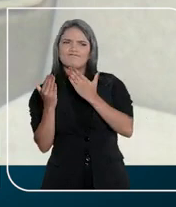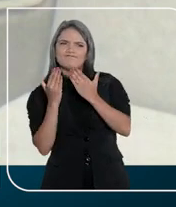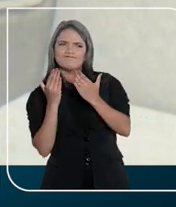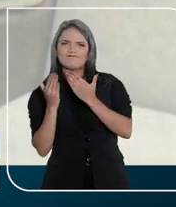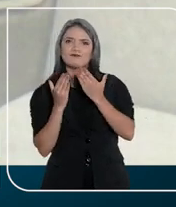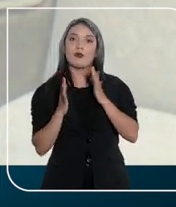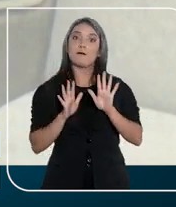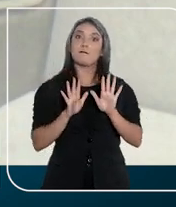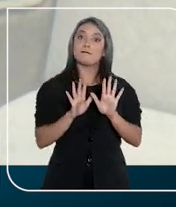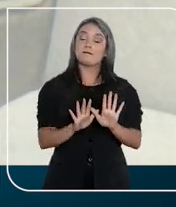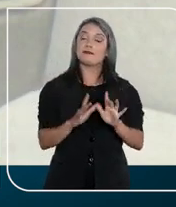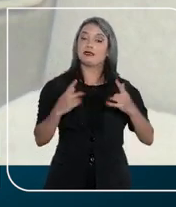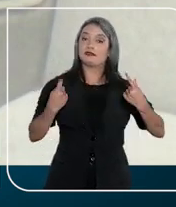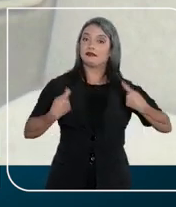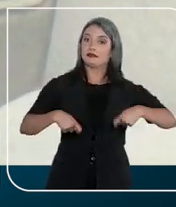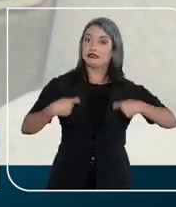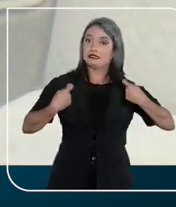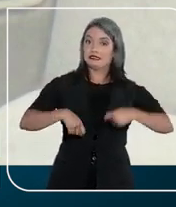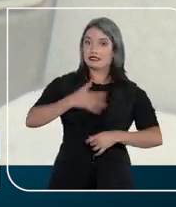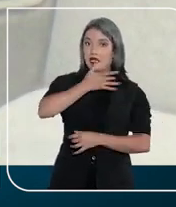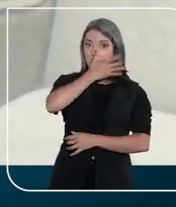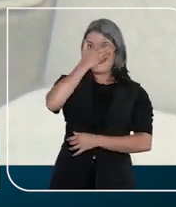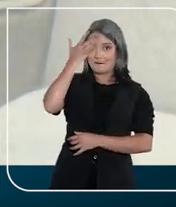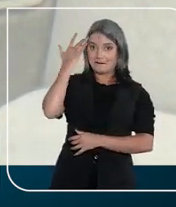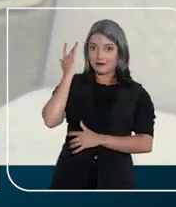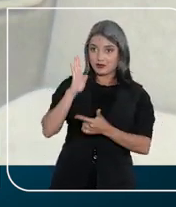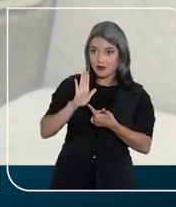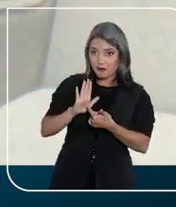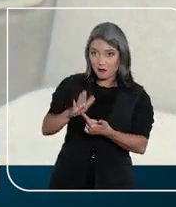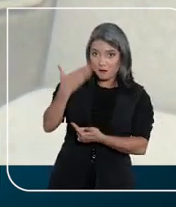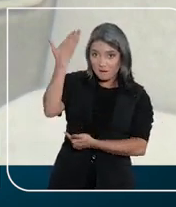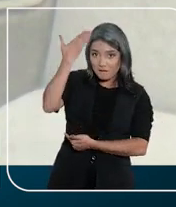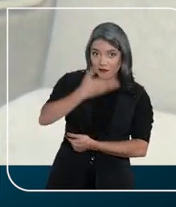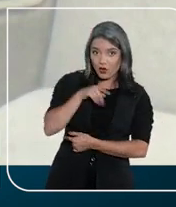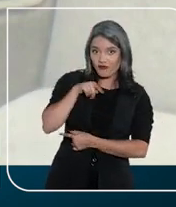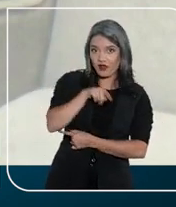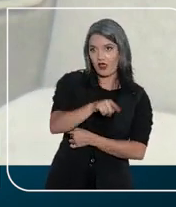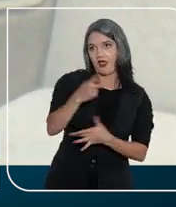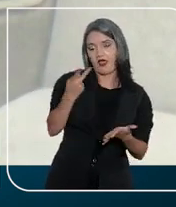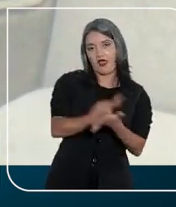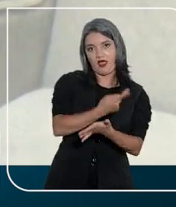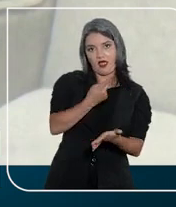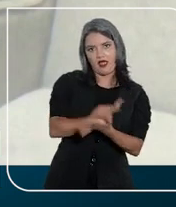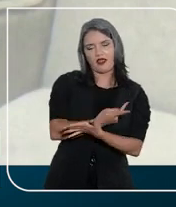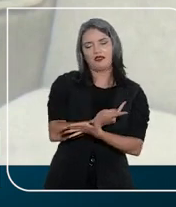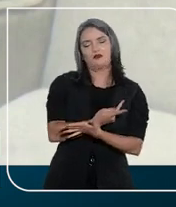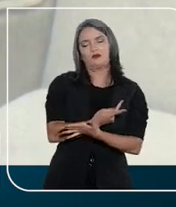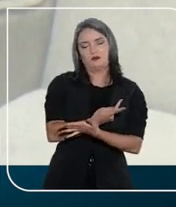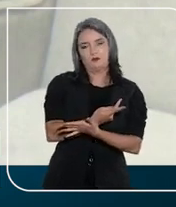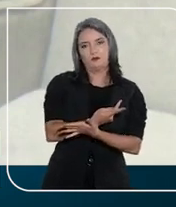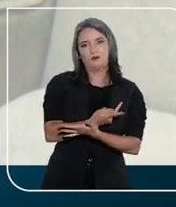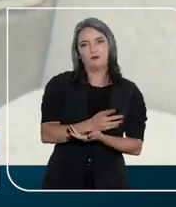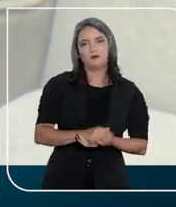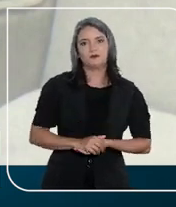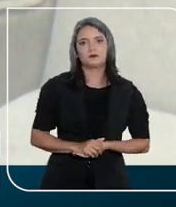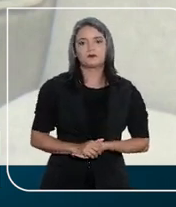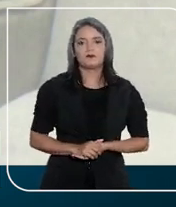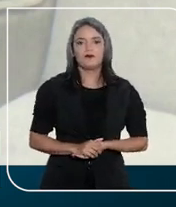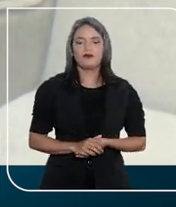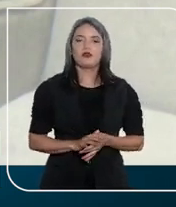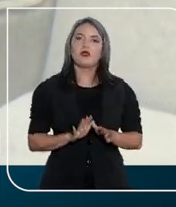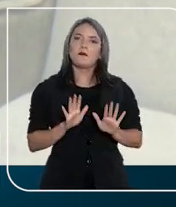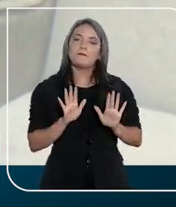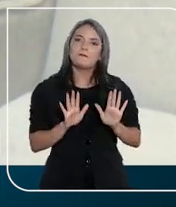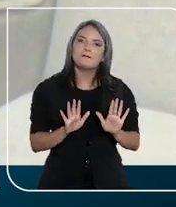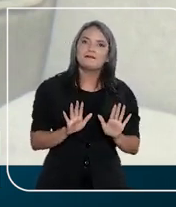a demonstração inequívoca de que houve uma ilegalidade. É lógico que há sempre